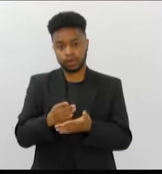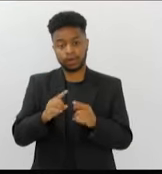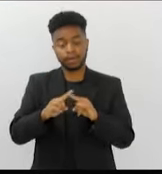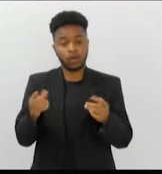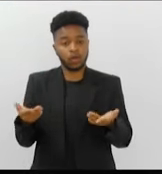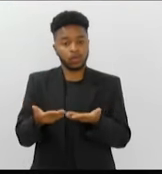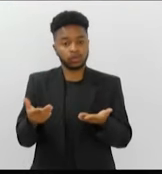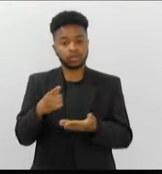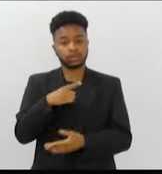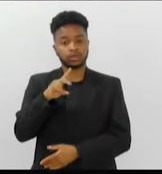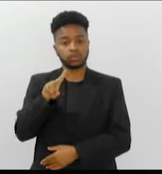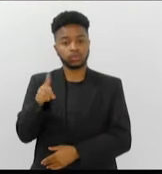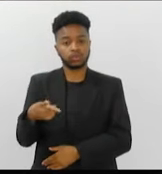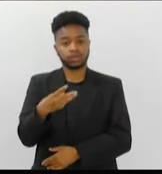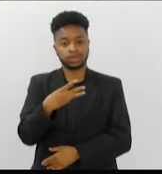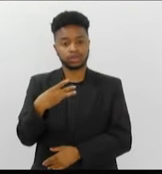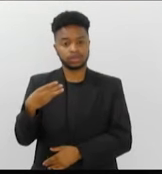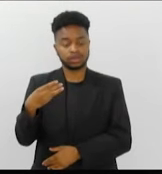tem